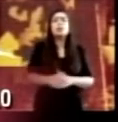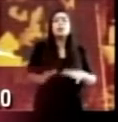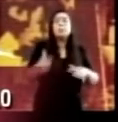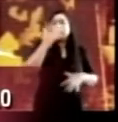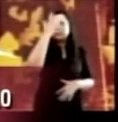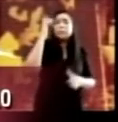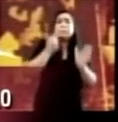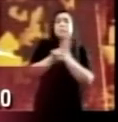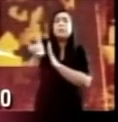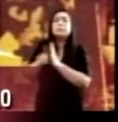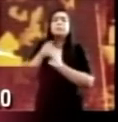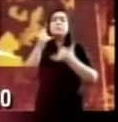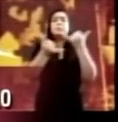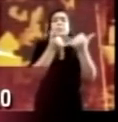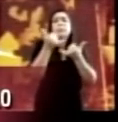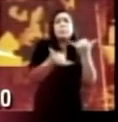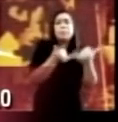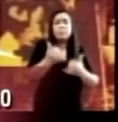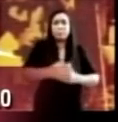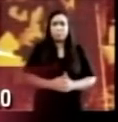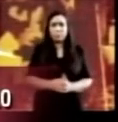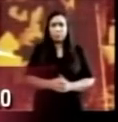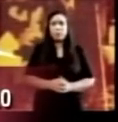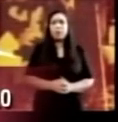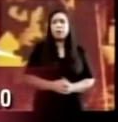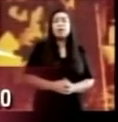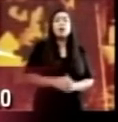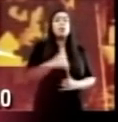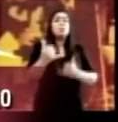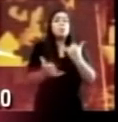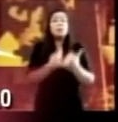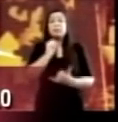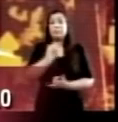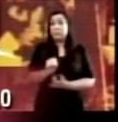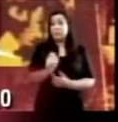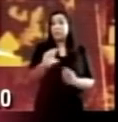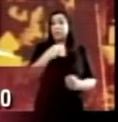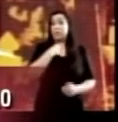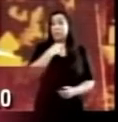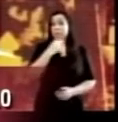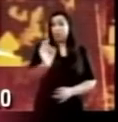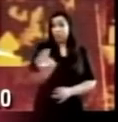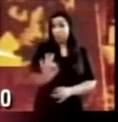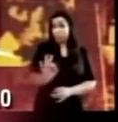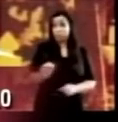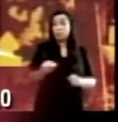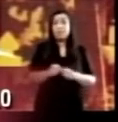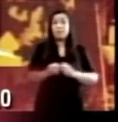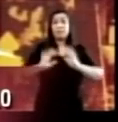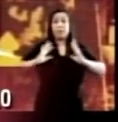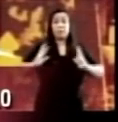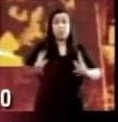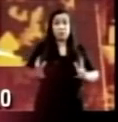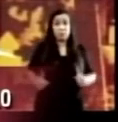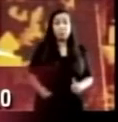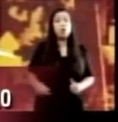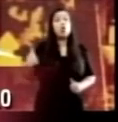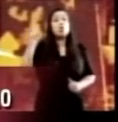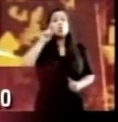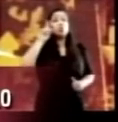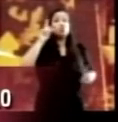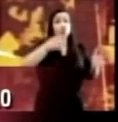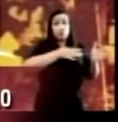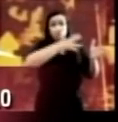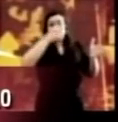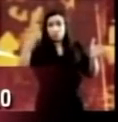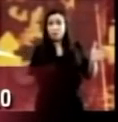pessoas perguntam sobre os playgrounds. Os playgrounds, se não for possível fazer essa higienização 3 vezes por